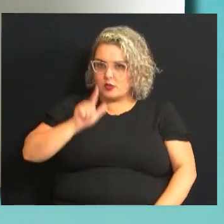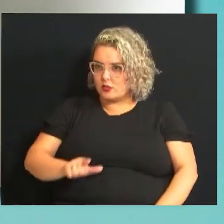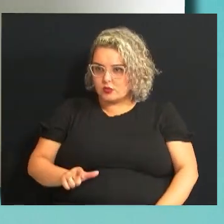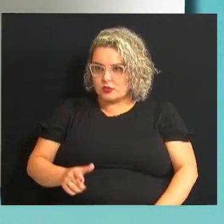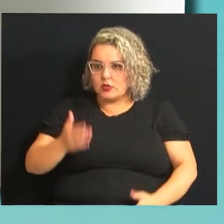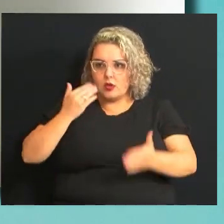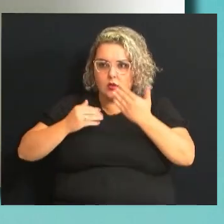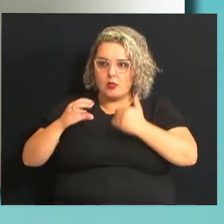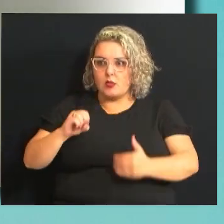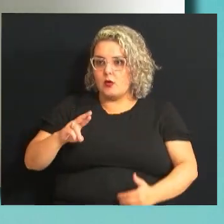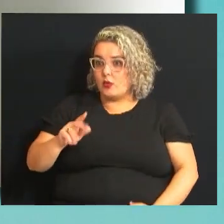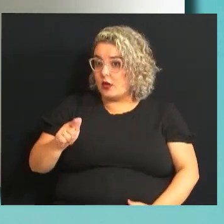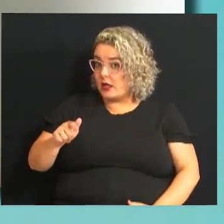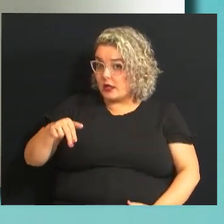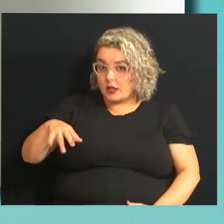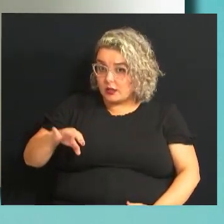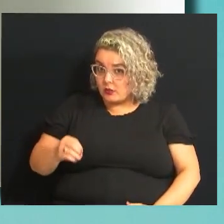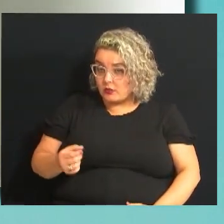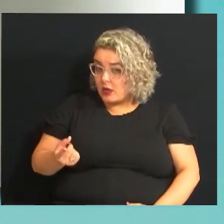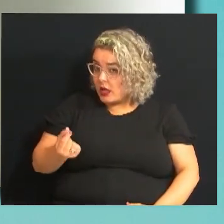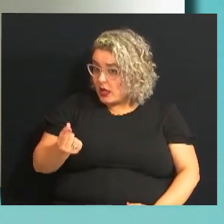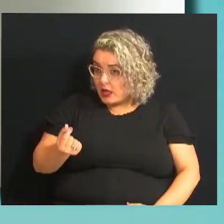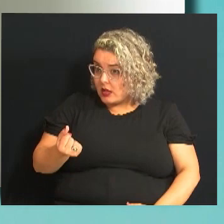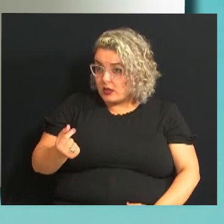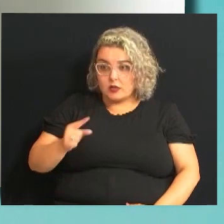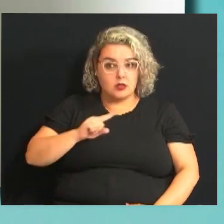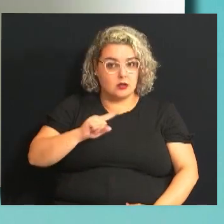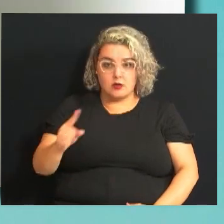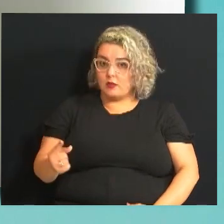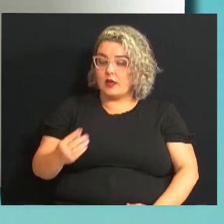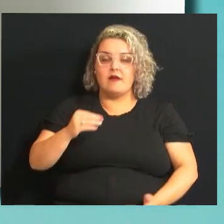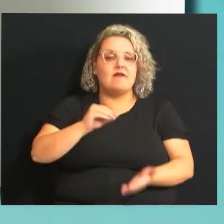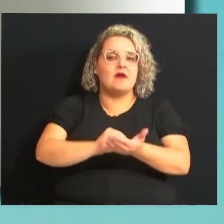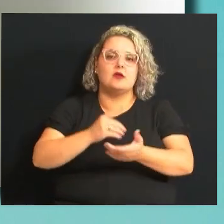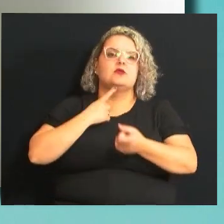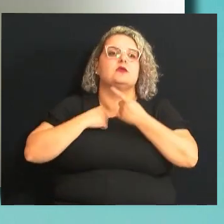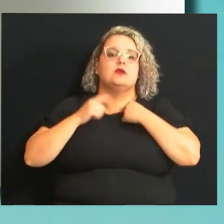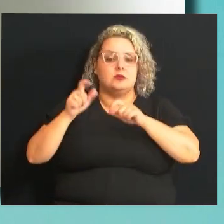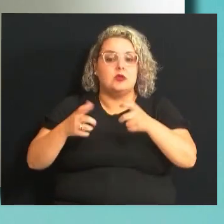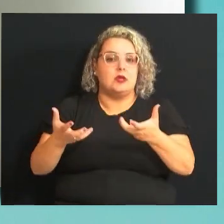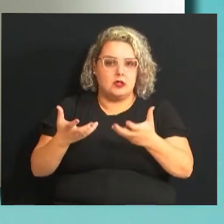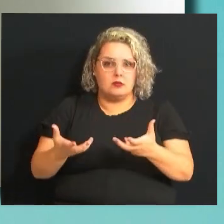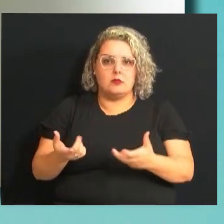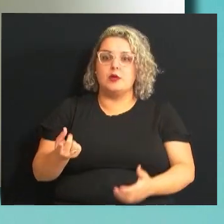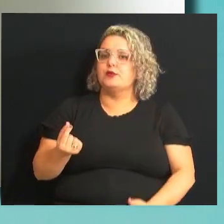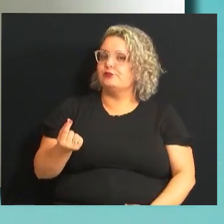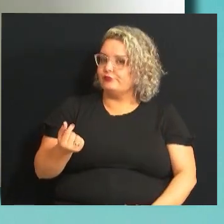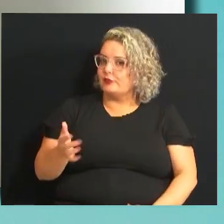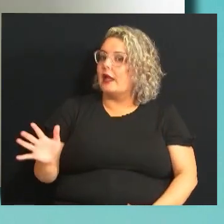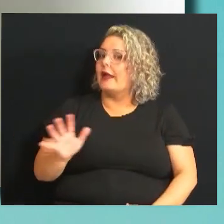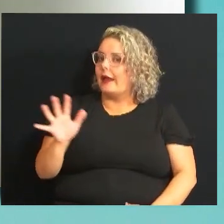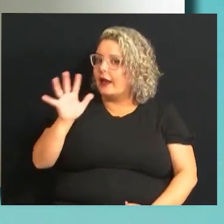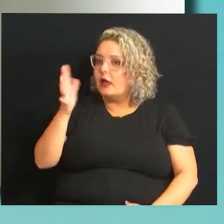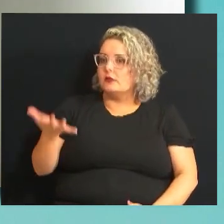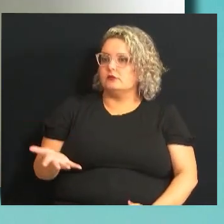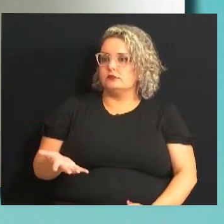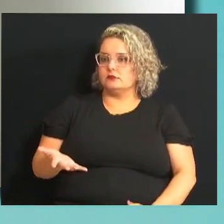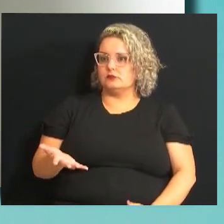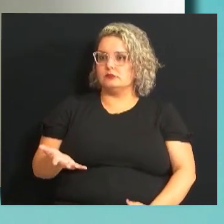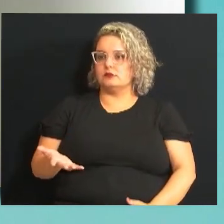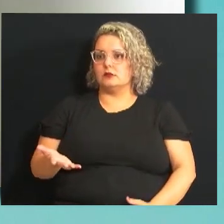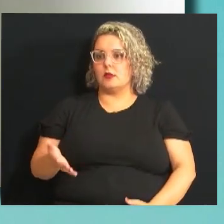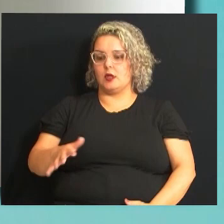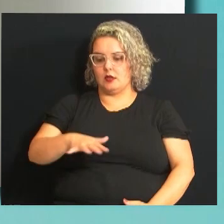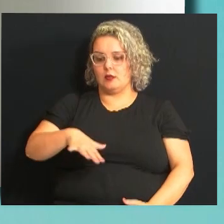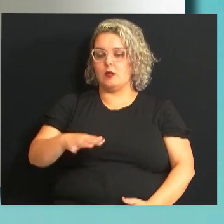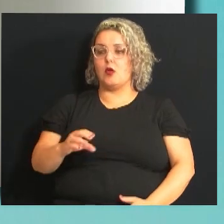no Brasil e na América Latina como um todo não consumirem produtos orgânicos? É preço. Não é falta de vontade, as pessoas querem.